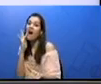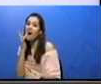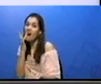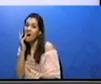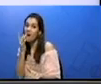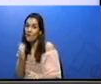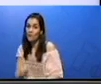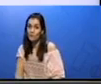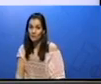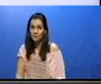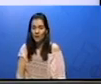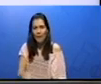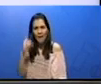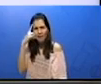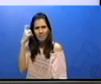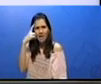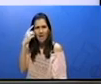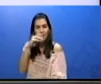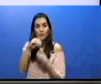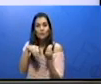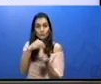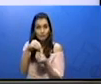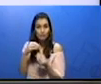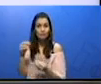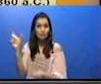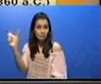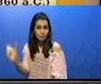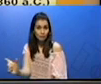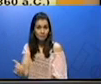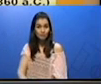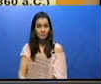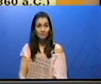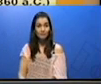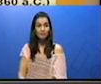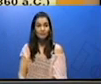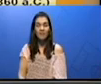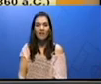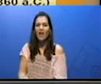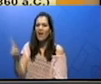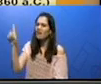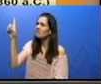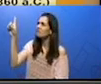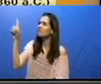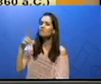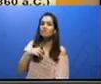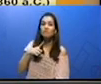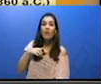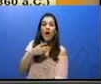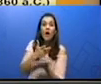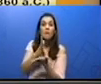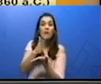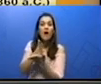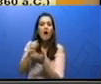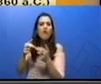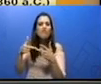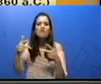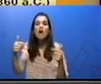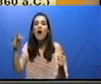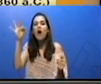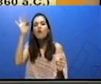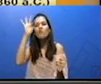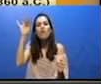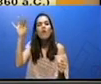ideia, né, e o propósito dos alquimistas. Aqui nós temos a participação de vários